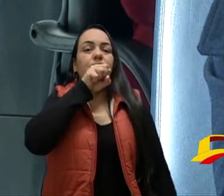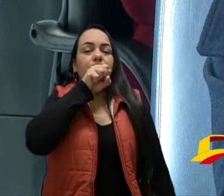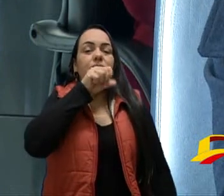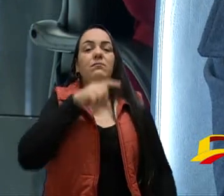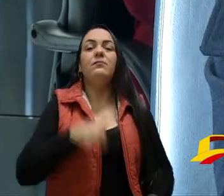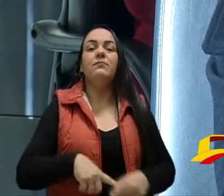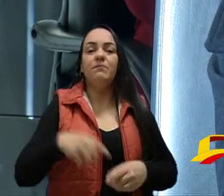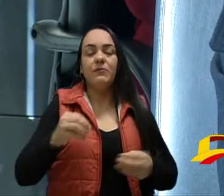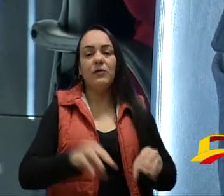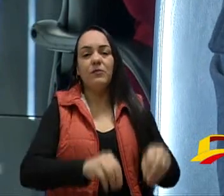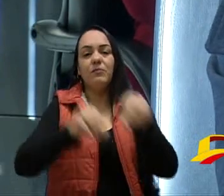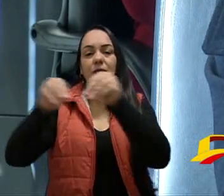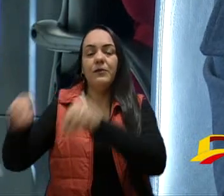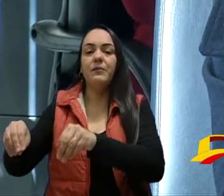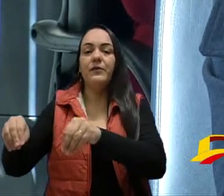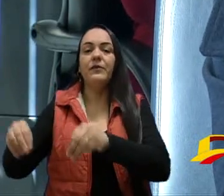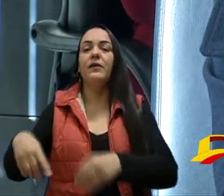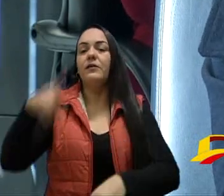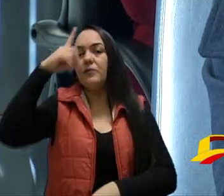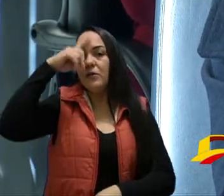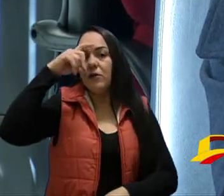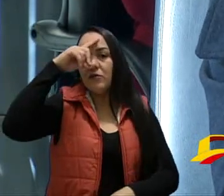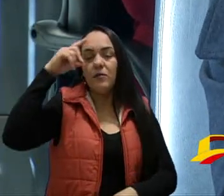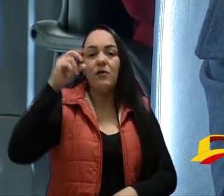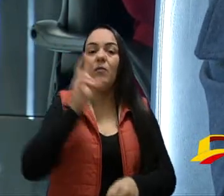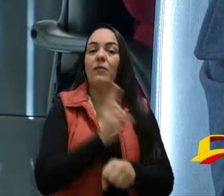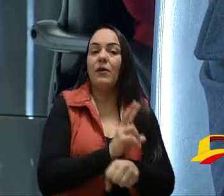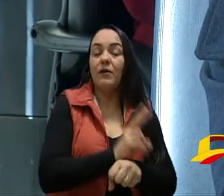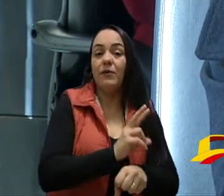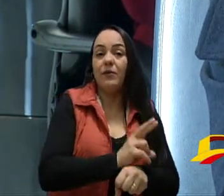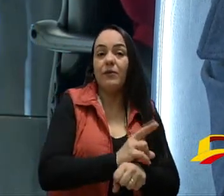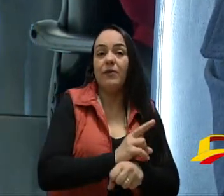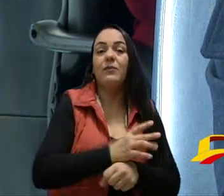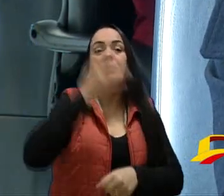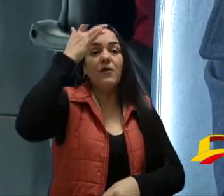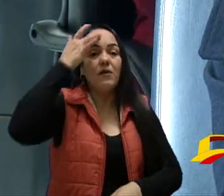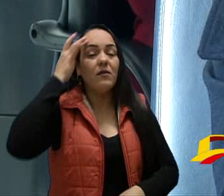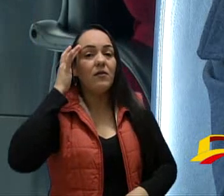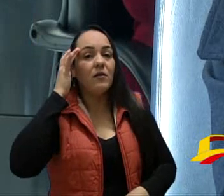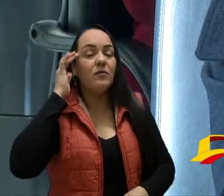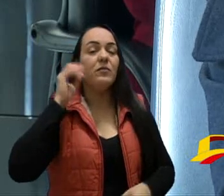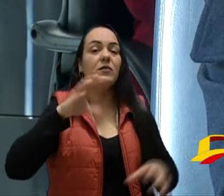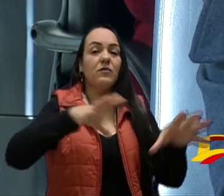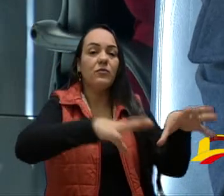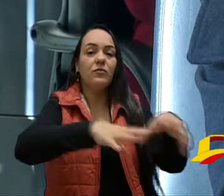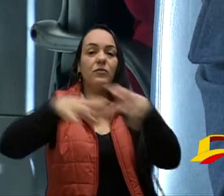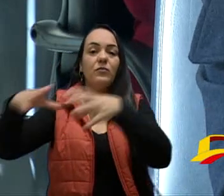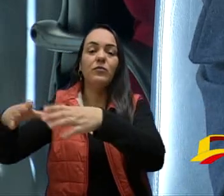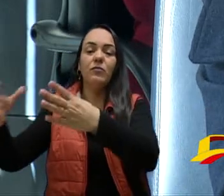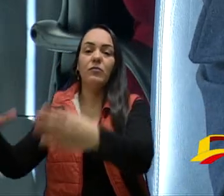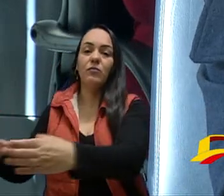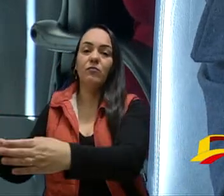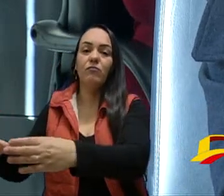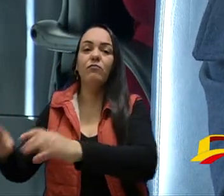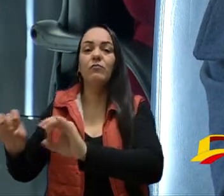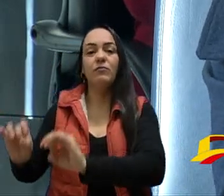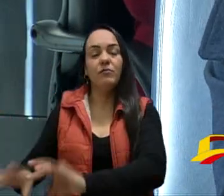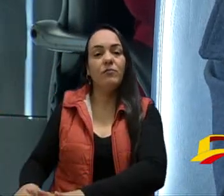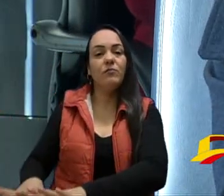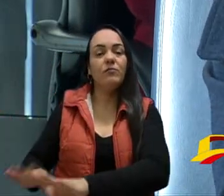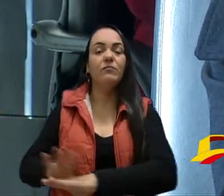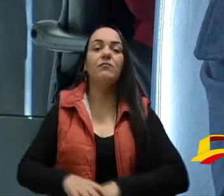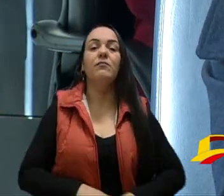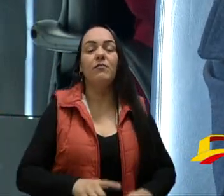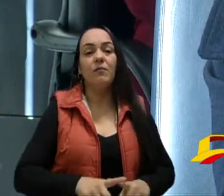algumas unidades e levados para o hospital de campanha ou seja nós tiramos um recurso que nós tínhamos na o básica de saúde